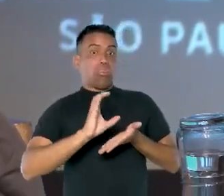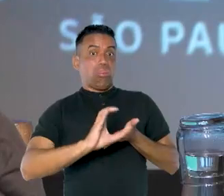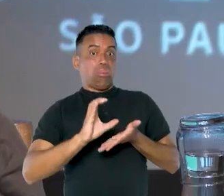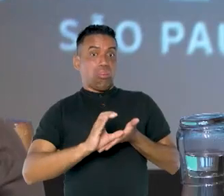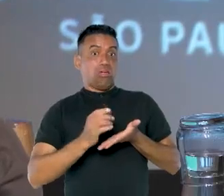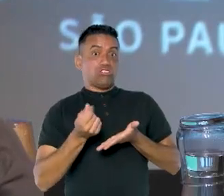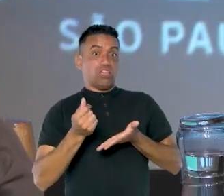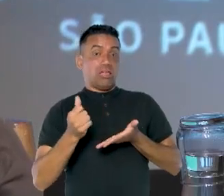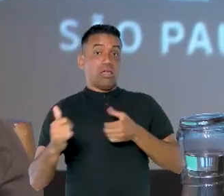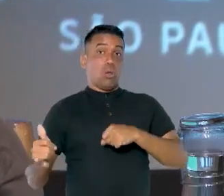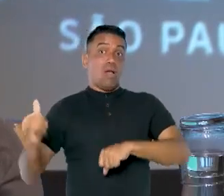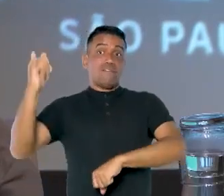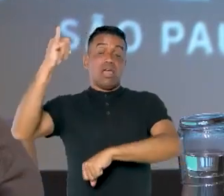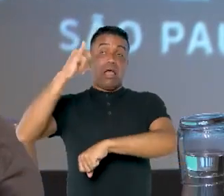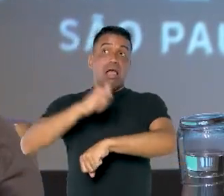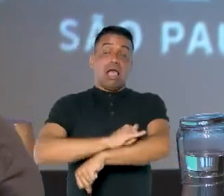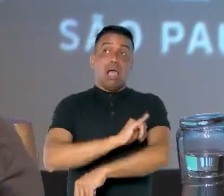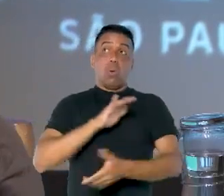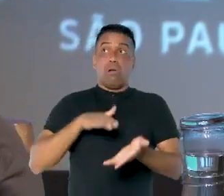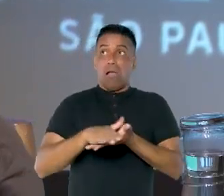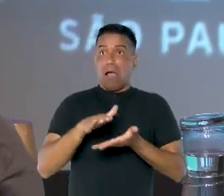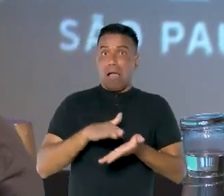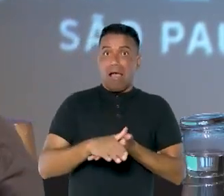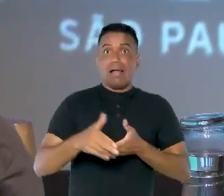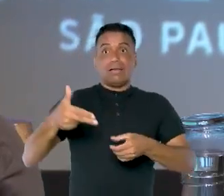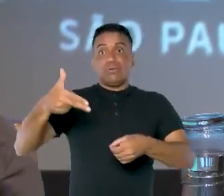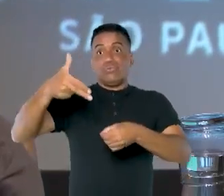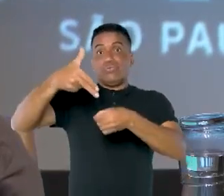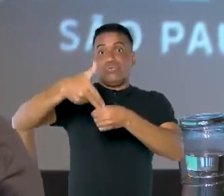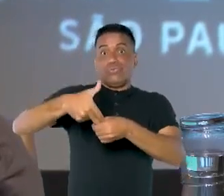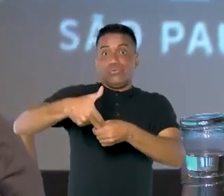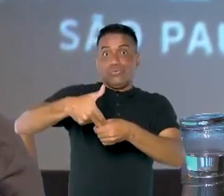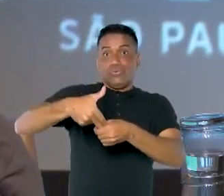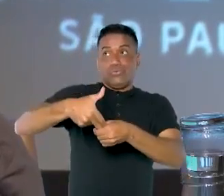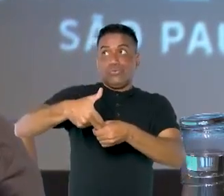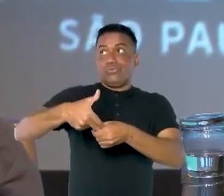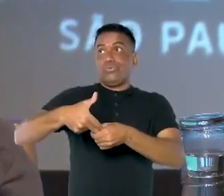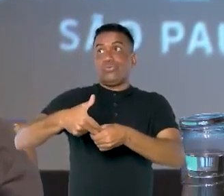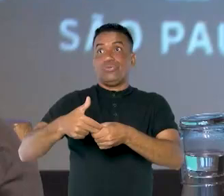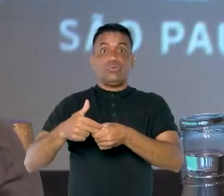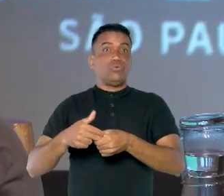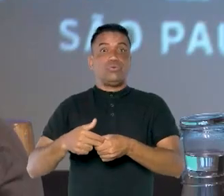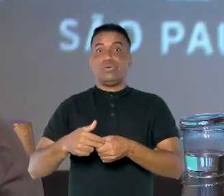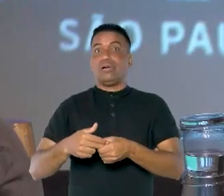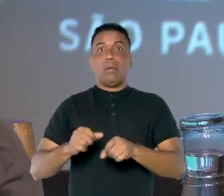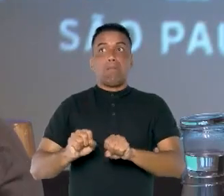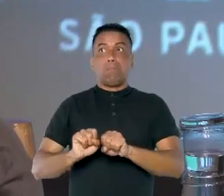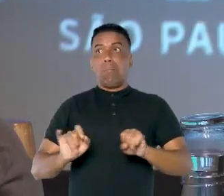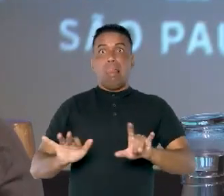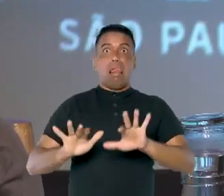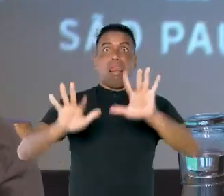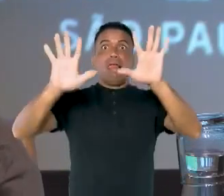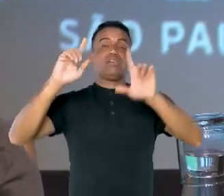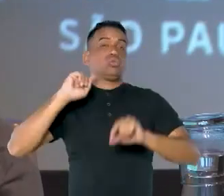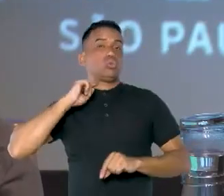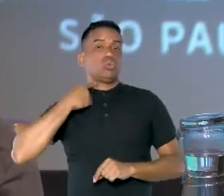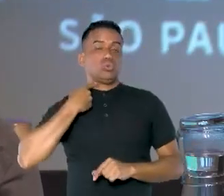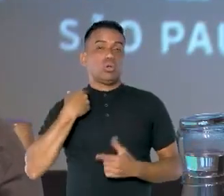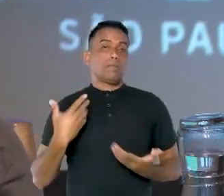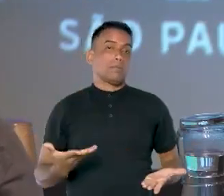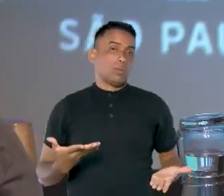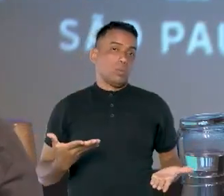de avião, muita gasolina, né? Polui-se muito, mas os resultados são um